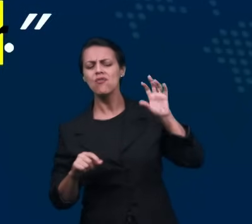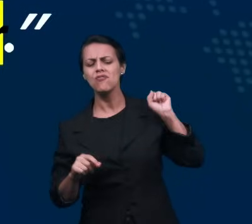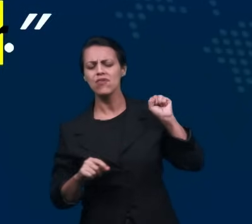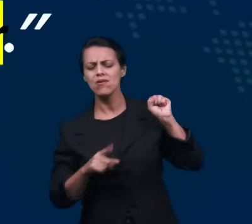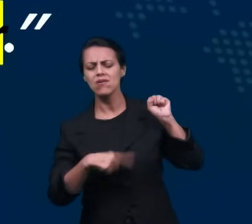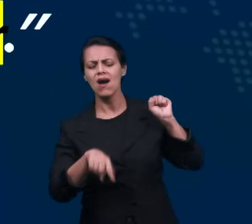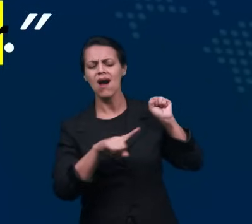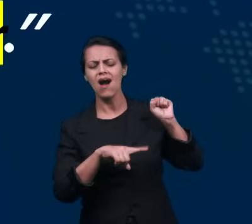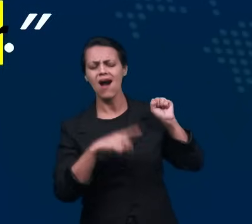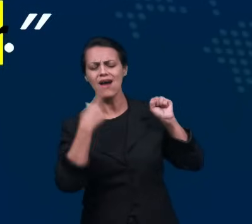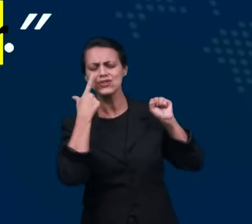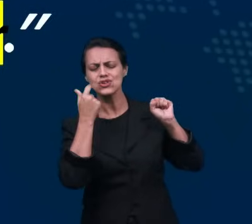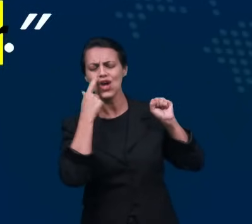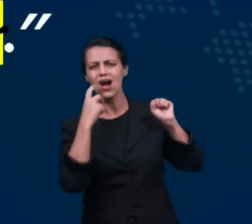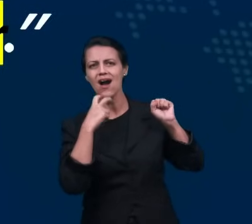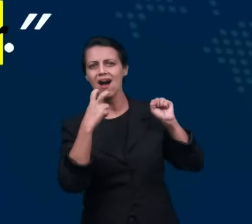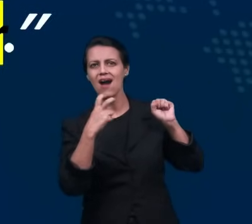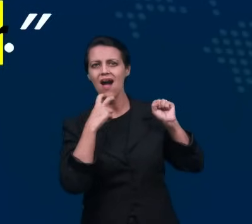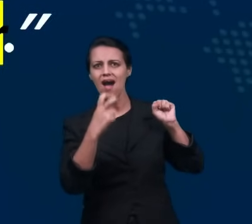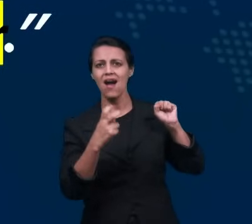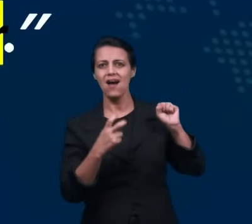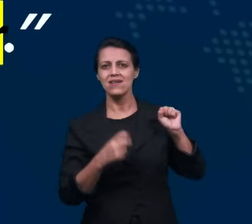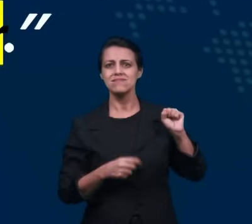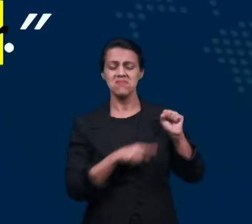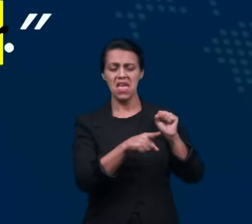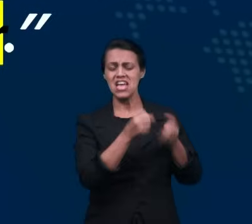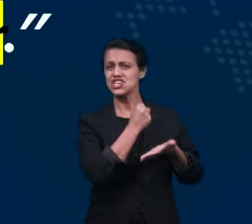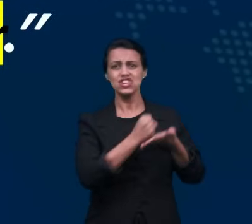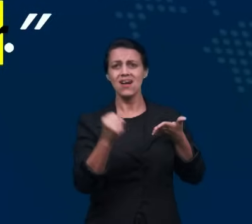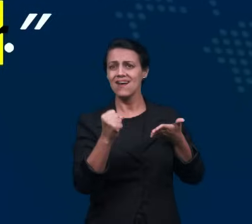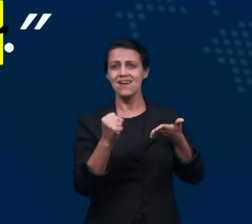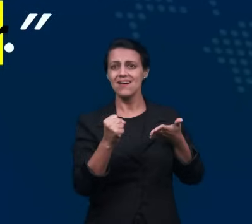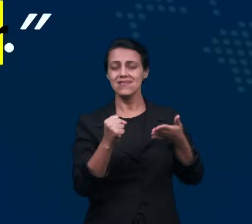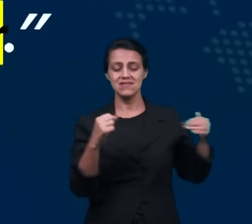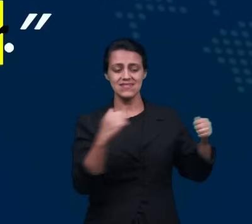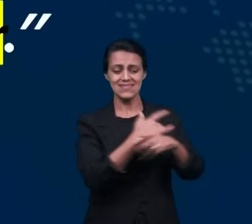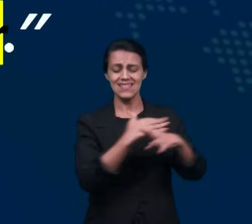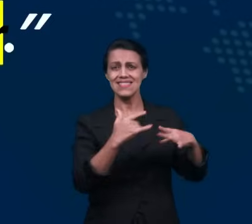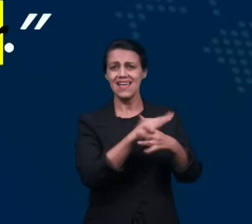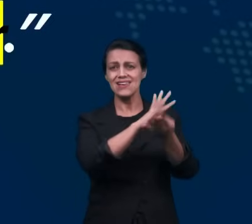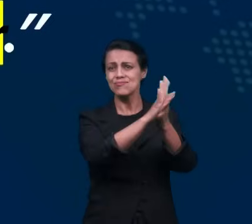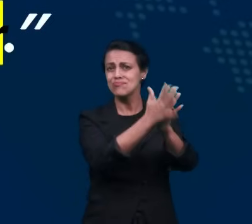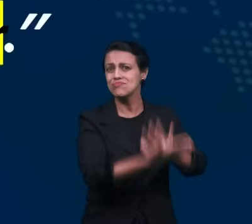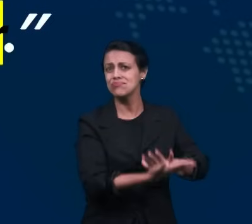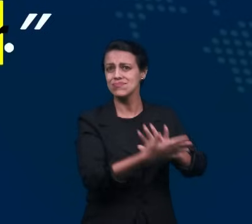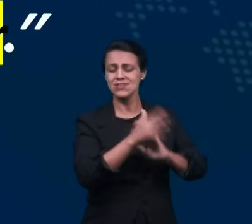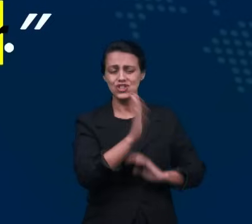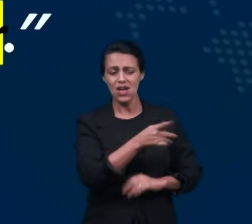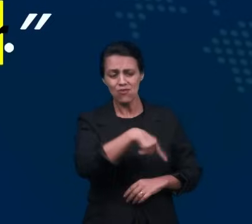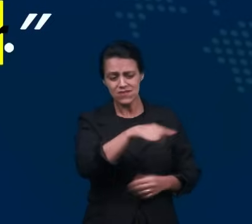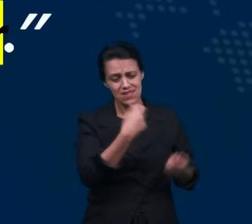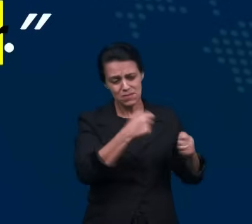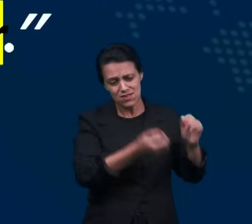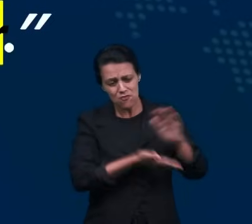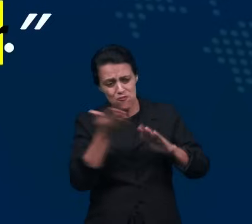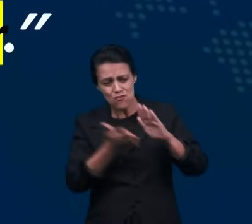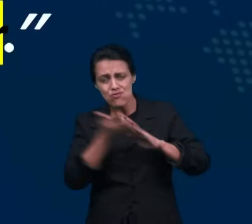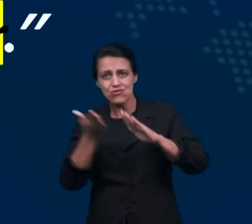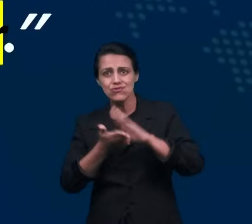Moabe está entregue, vocês têm que ir embora. Aí o profeta vem e diz assim,